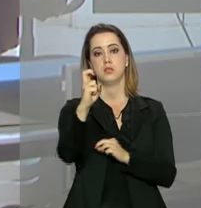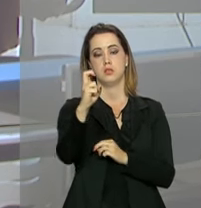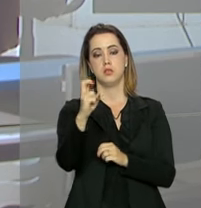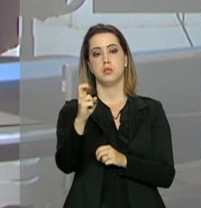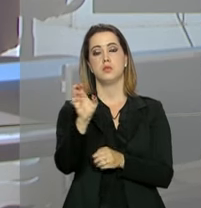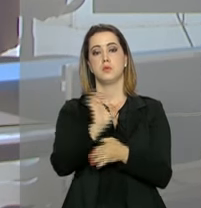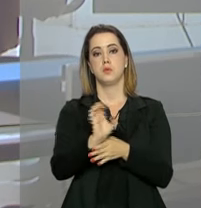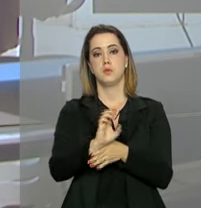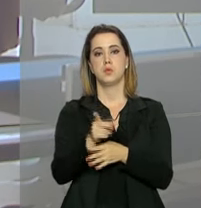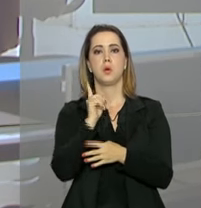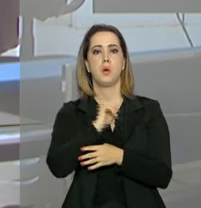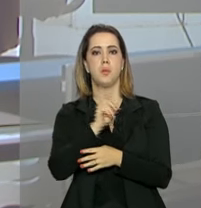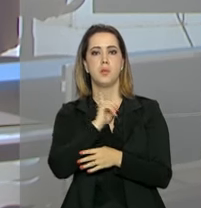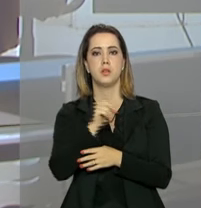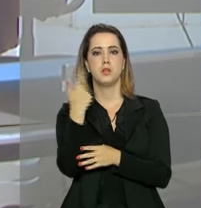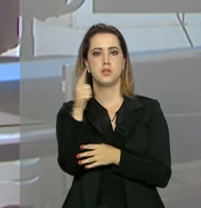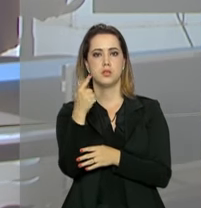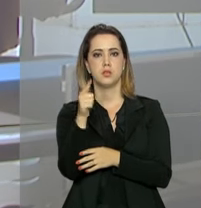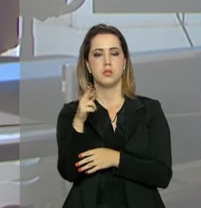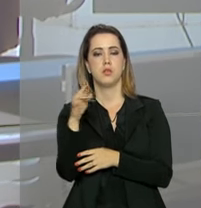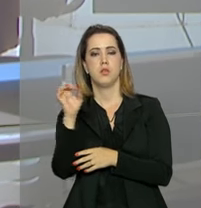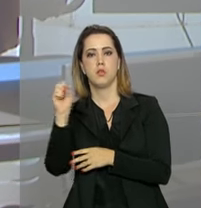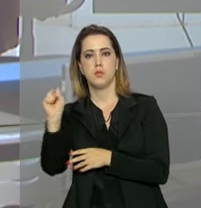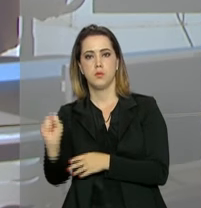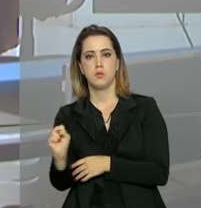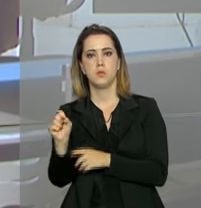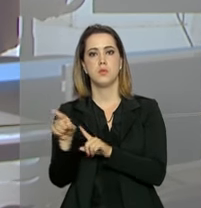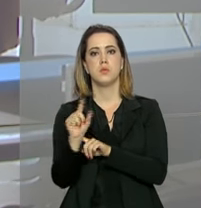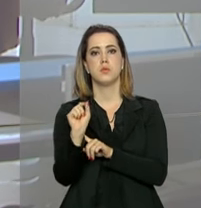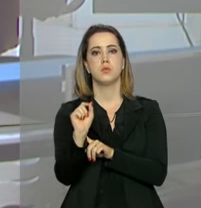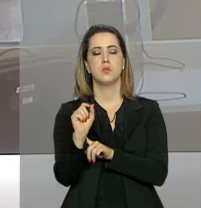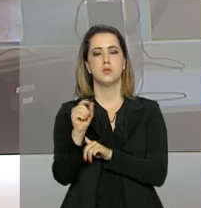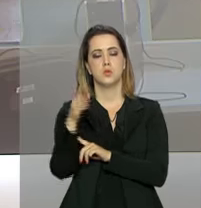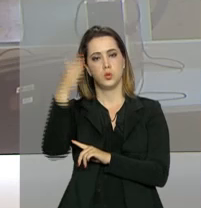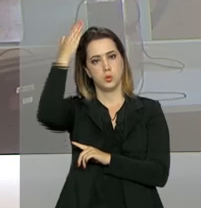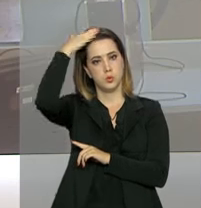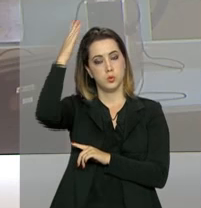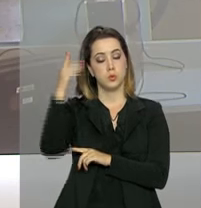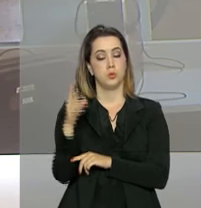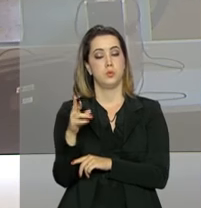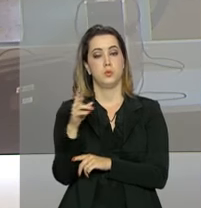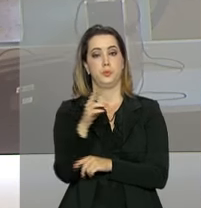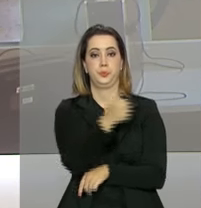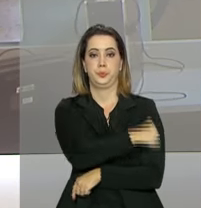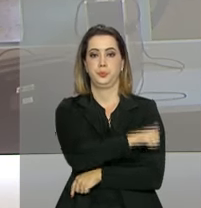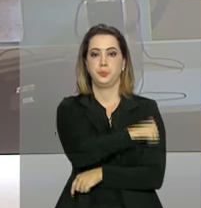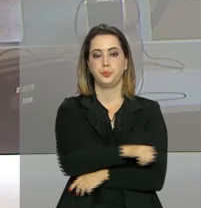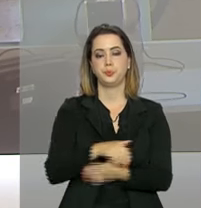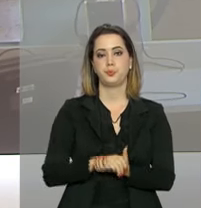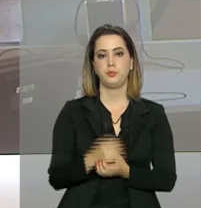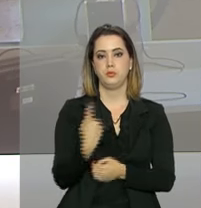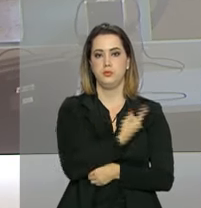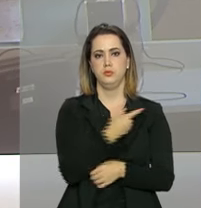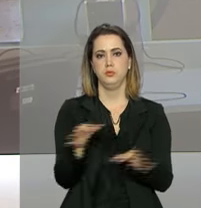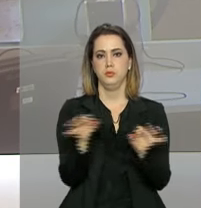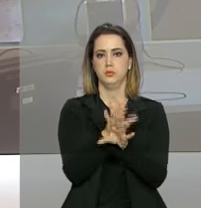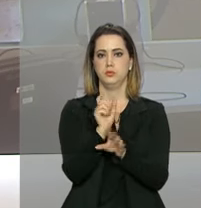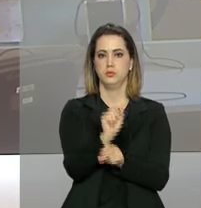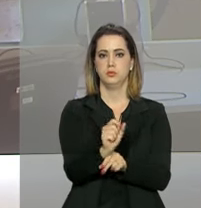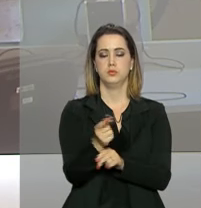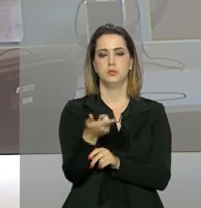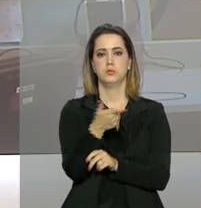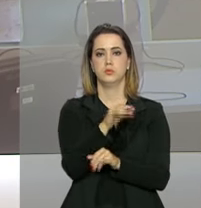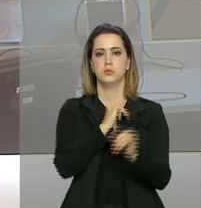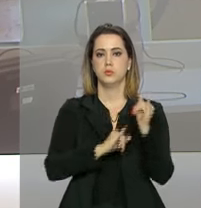Minas Gerais, Goiás, Rio Grande do Sul, Pará e Rio de Janeiro. E nós ficamos por aqui. Podemos voltar a qualquer momento com